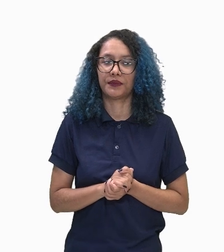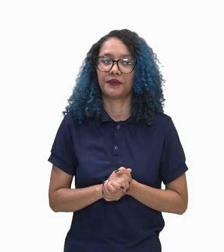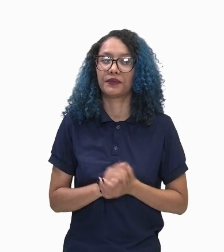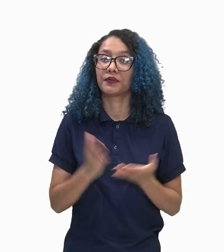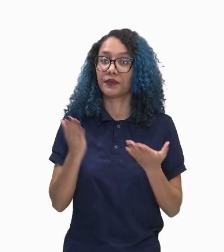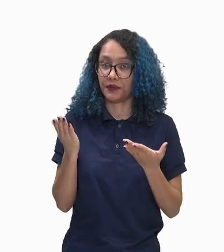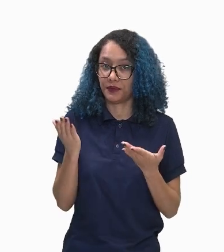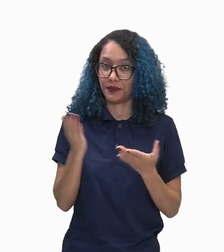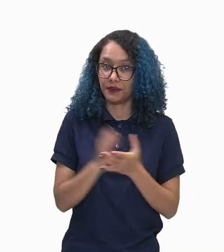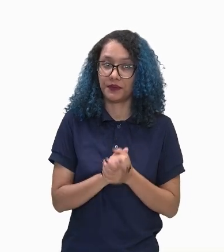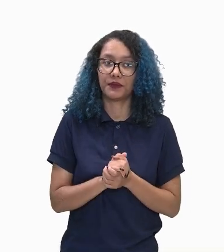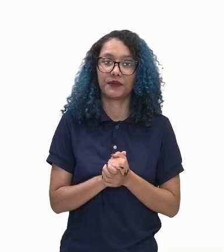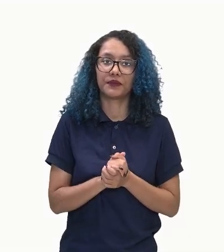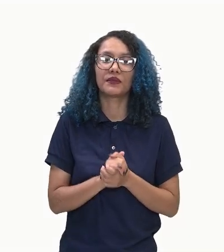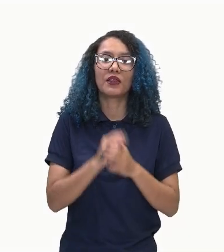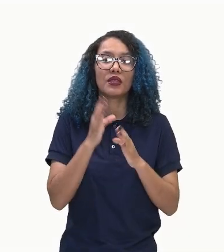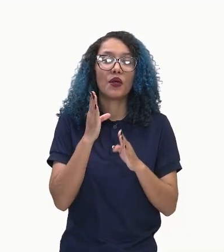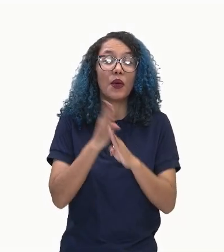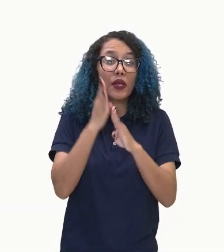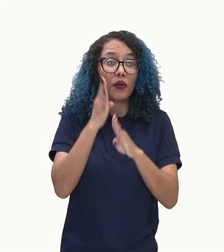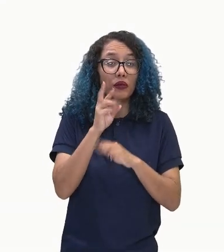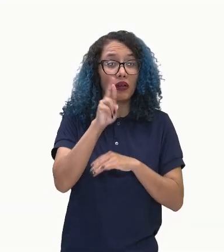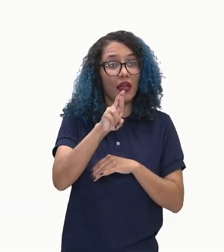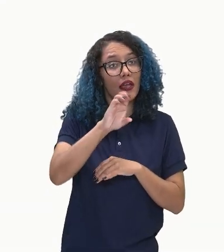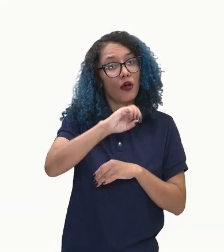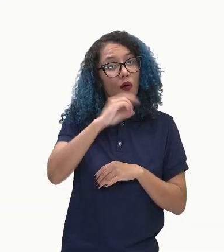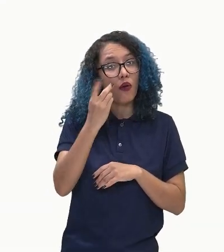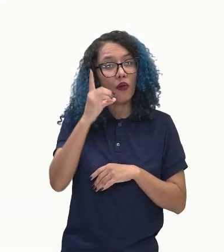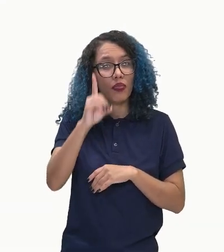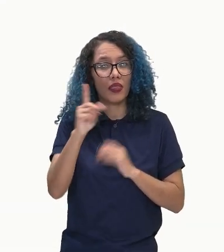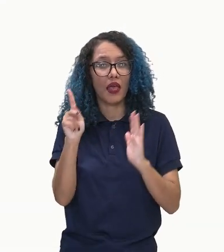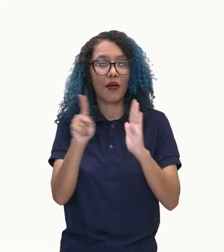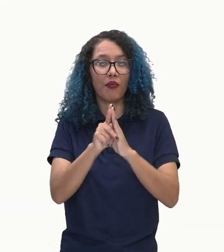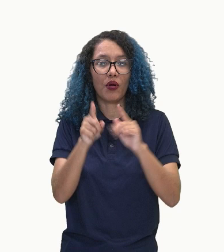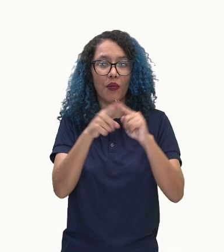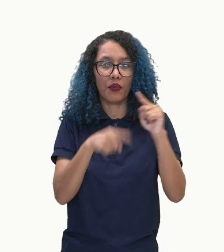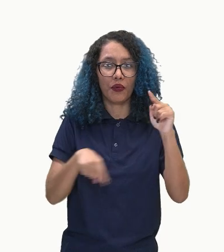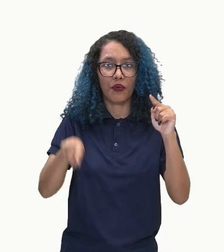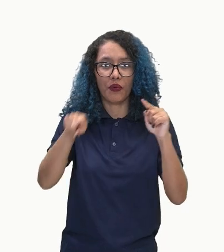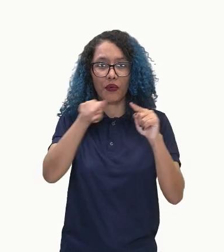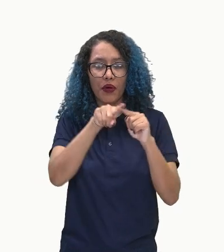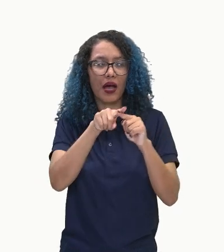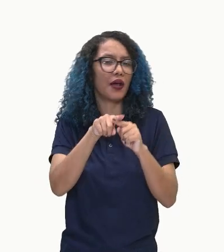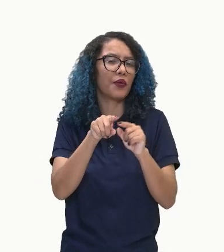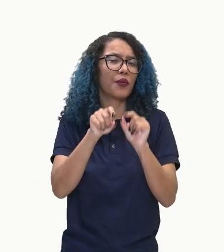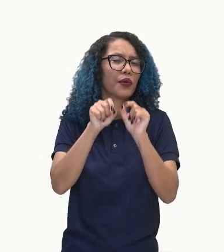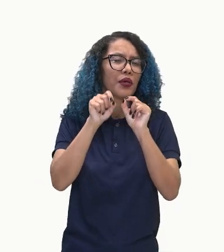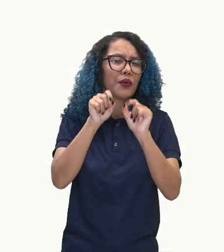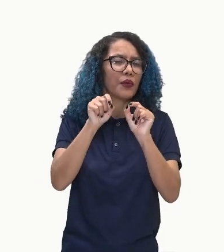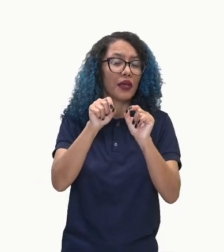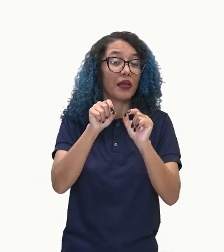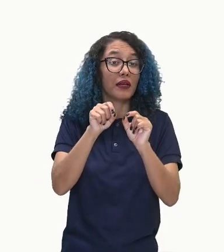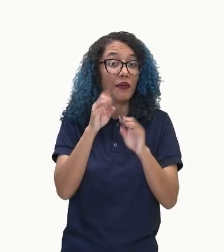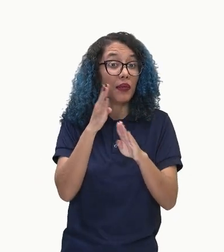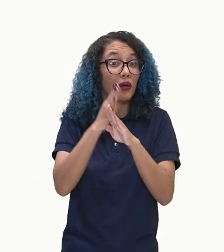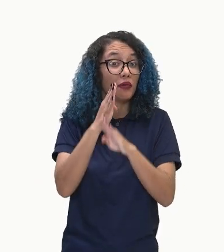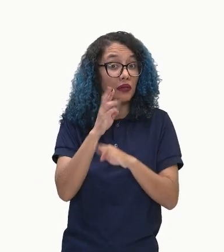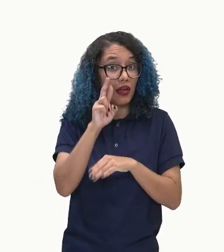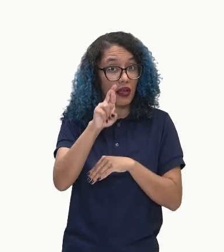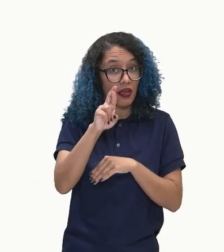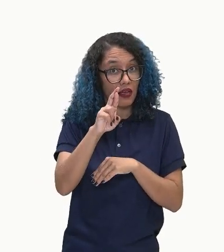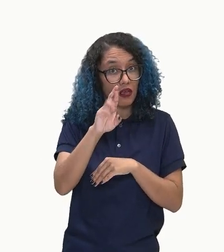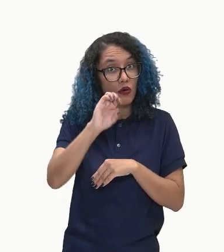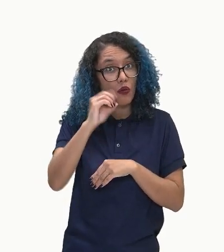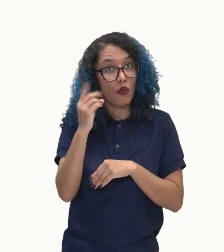praticar. Determine o raio ou diâmetro de um aro com... Atenção, determine o raio ou diâmetro. Se nós tivermos